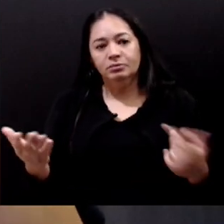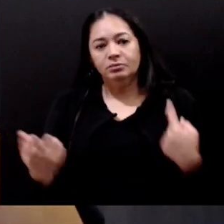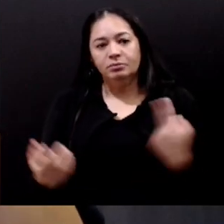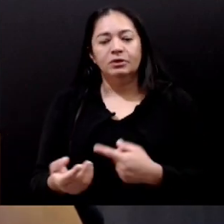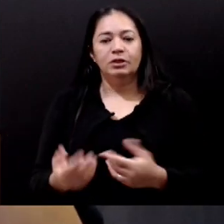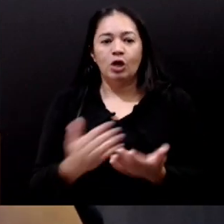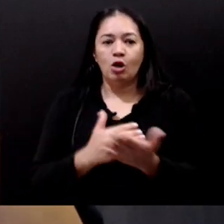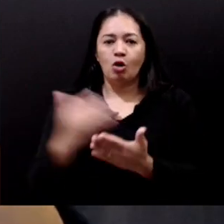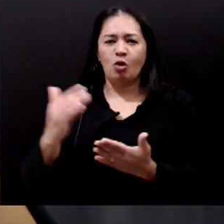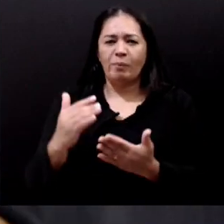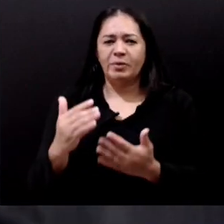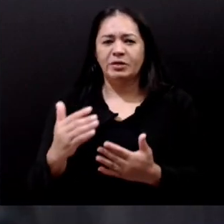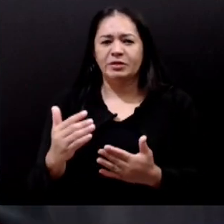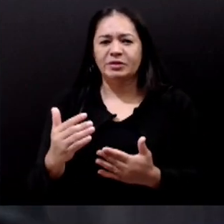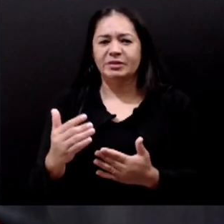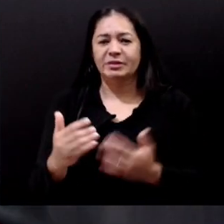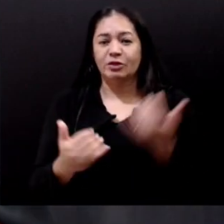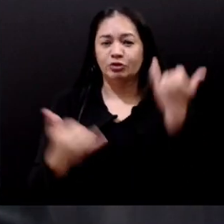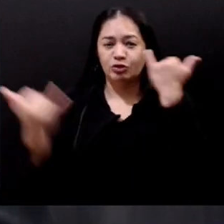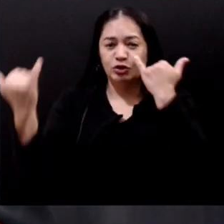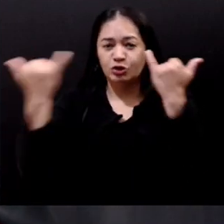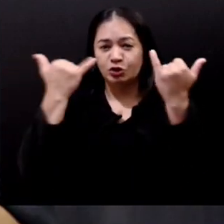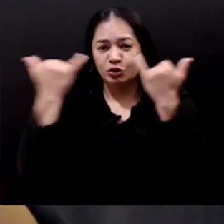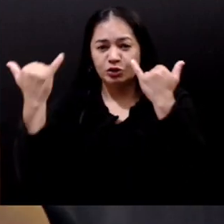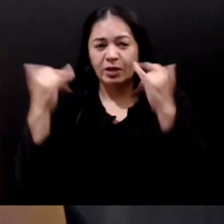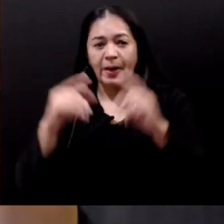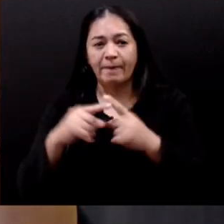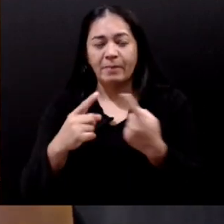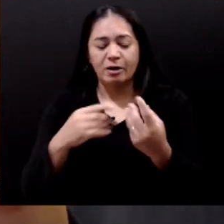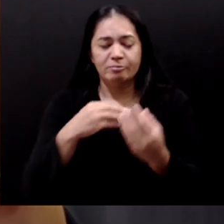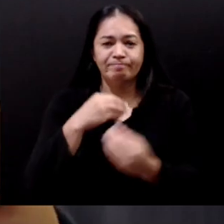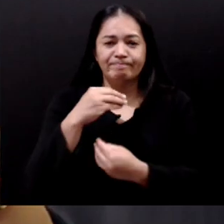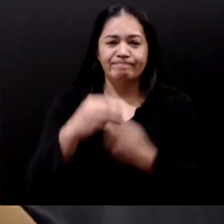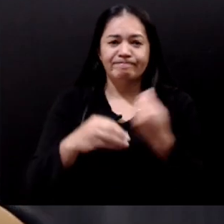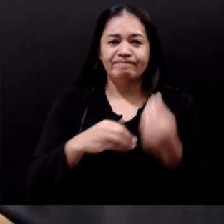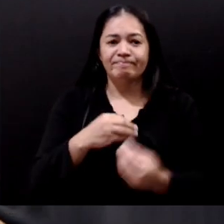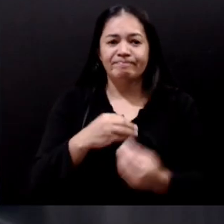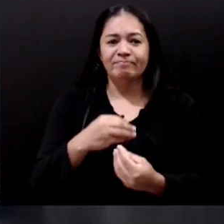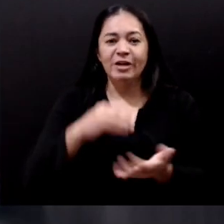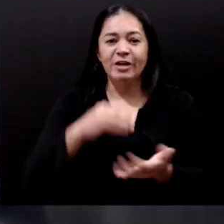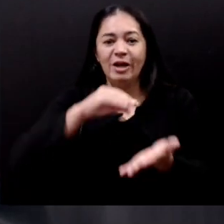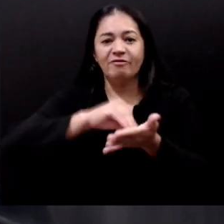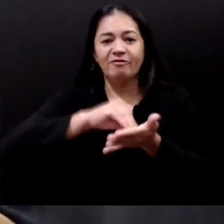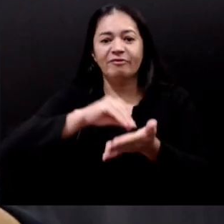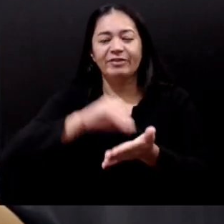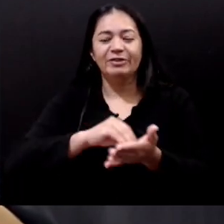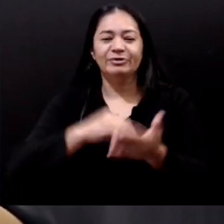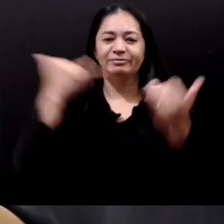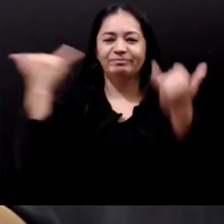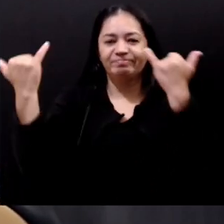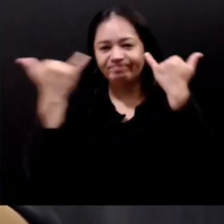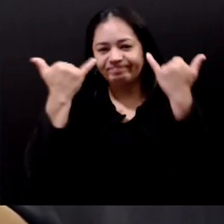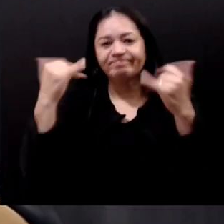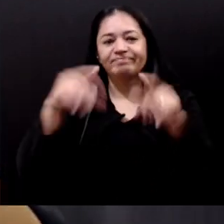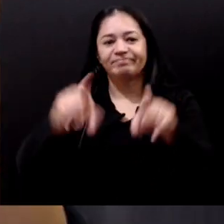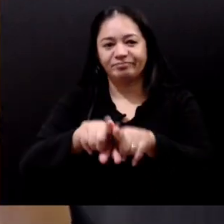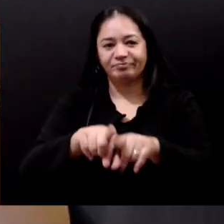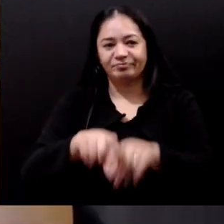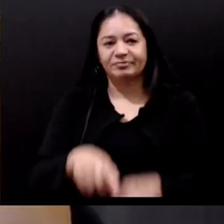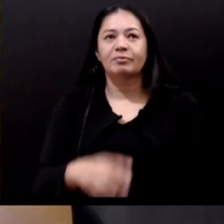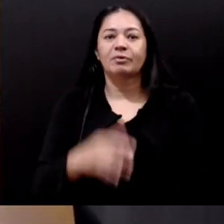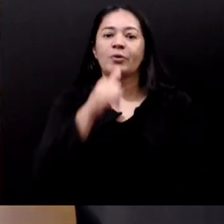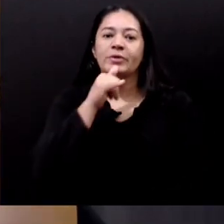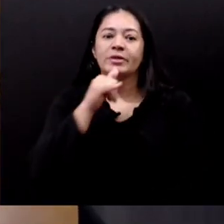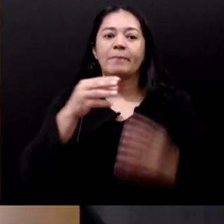informação, mas que se mesclou muito com desinformação. Uhum. a saga do ovo, por exemplo, né? Então, coitado. Eu